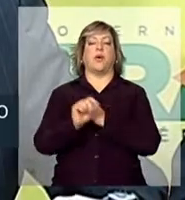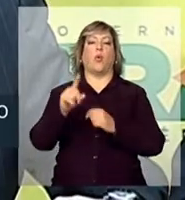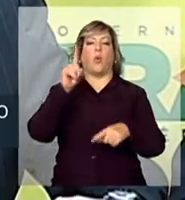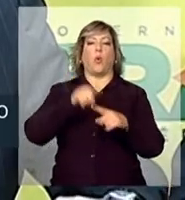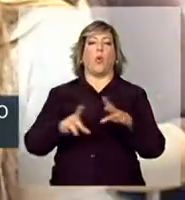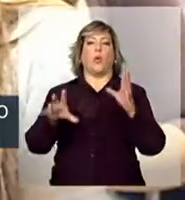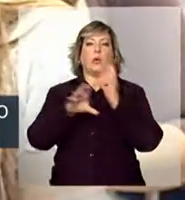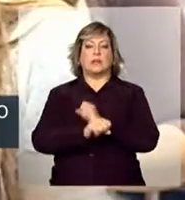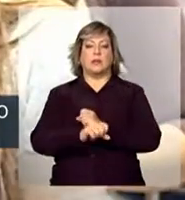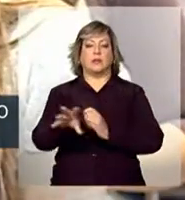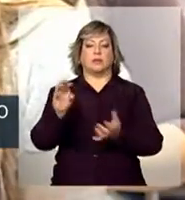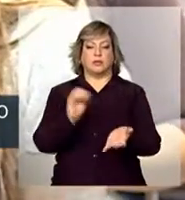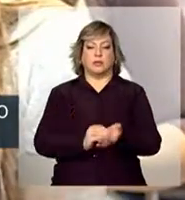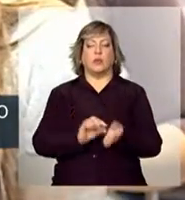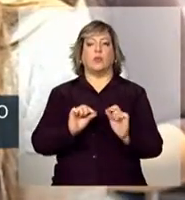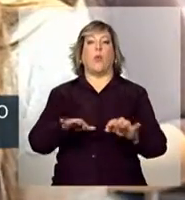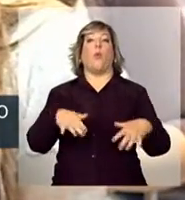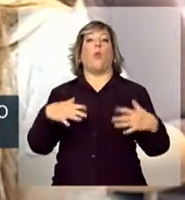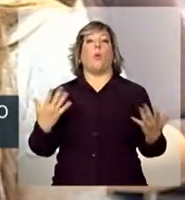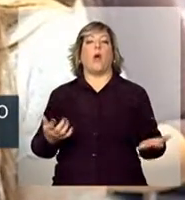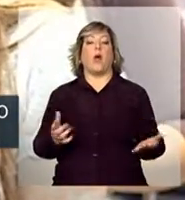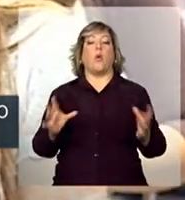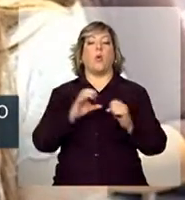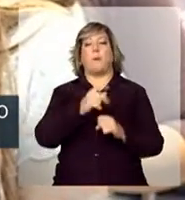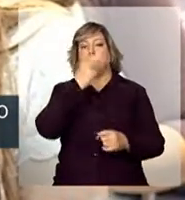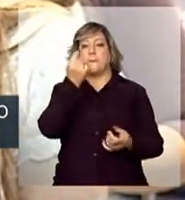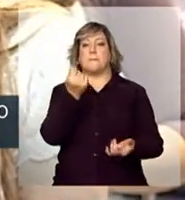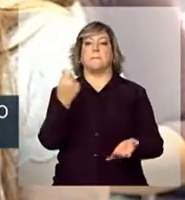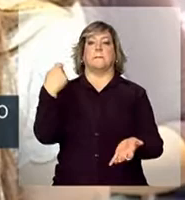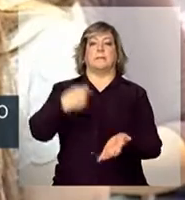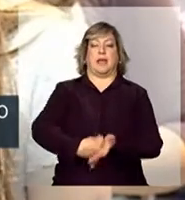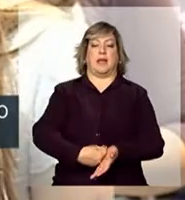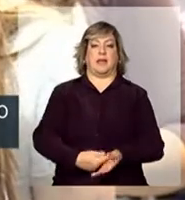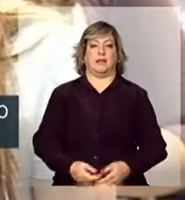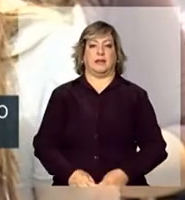o tamanho dos pagantes quantas foram pagantes